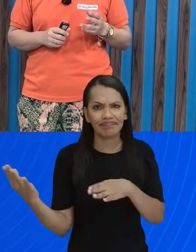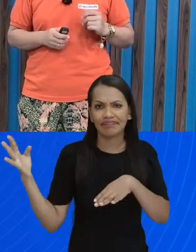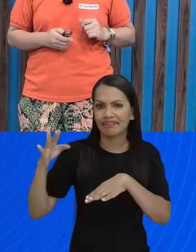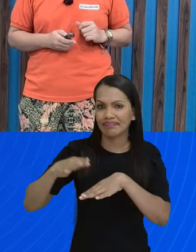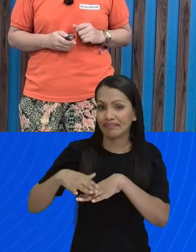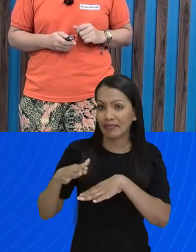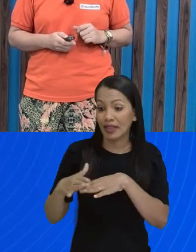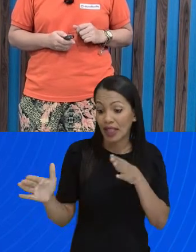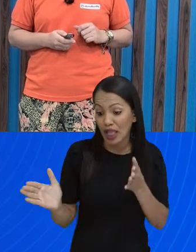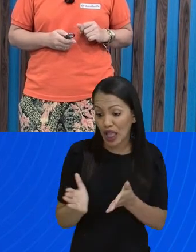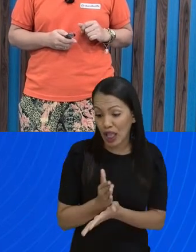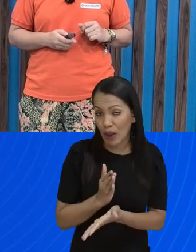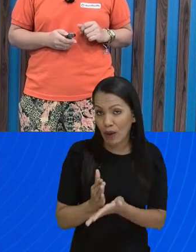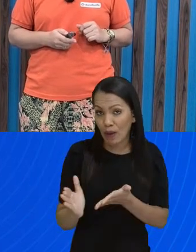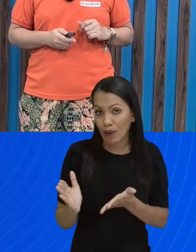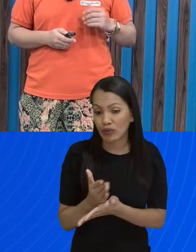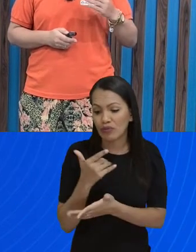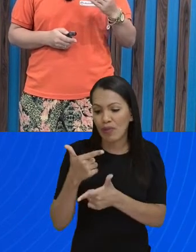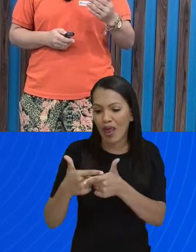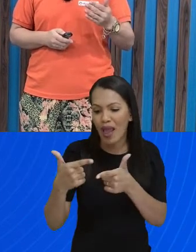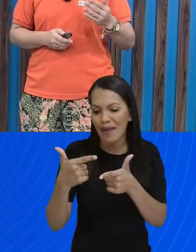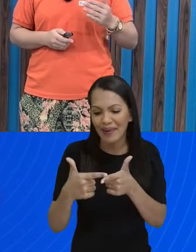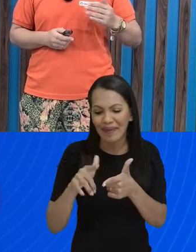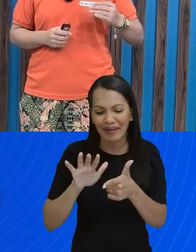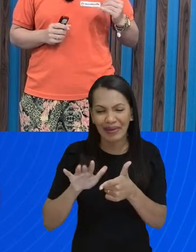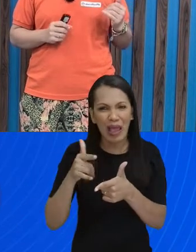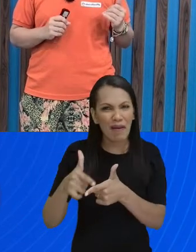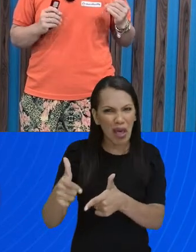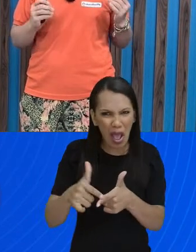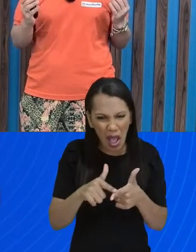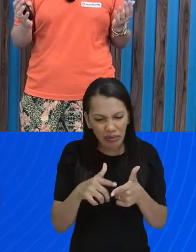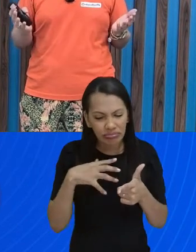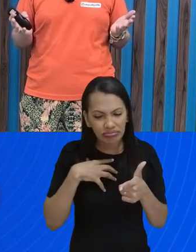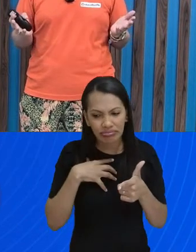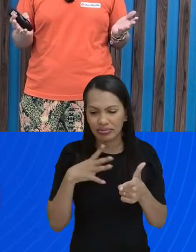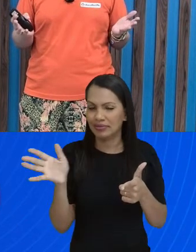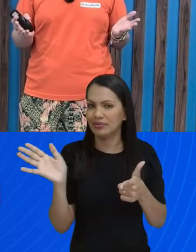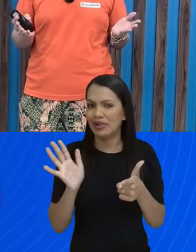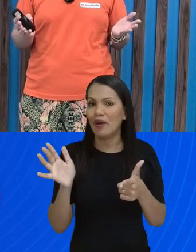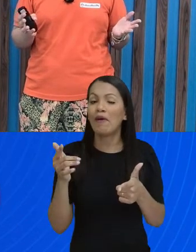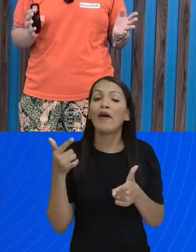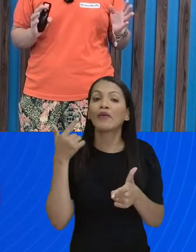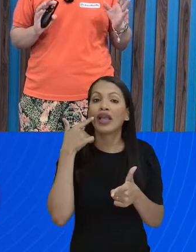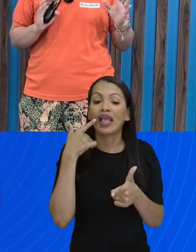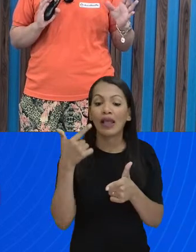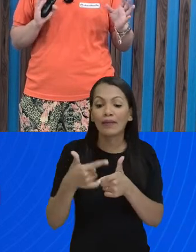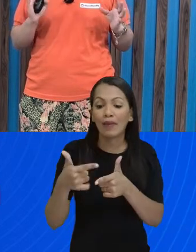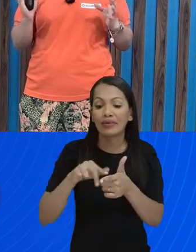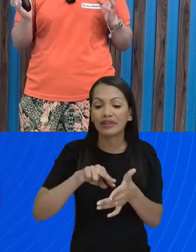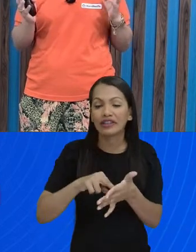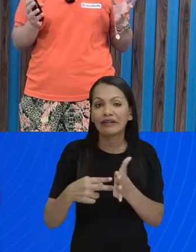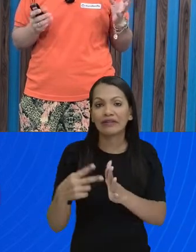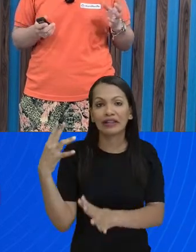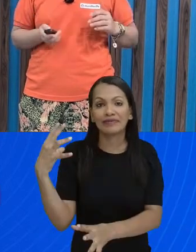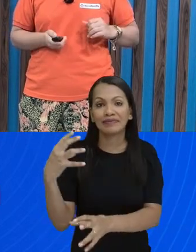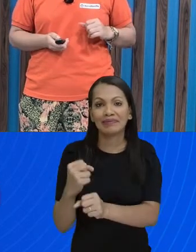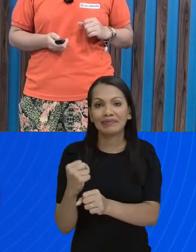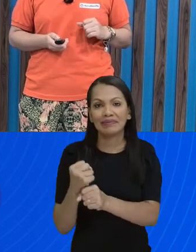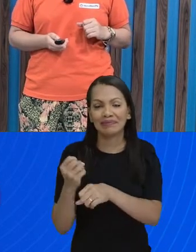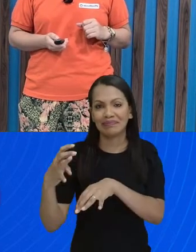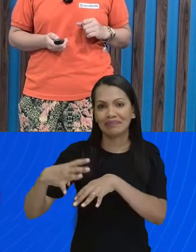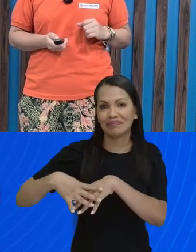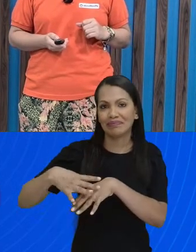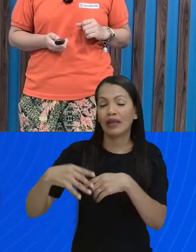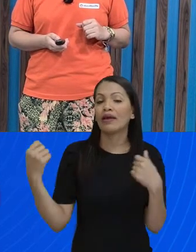alguns problemas, com ideias de juntar e retirar quantidades. Temos que perceber essa